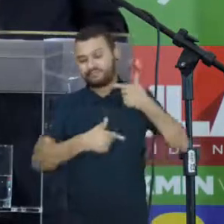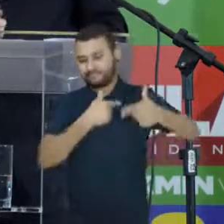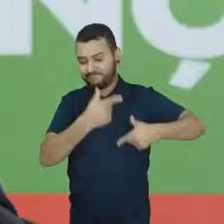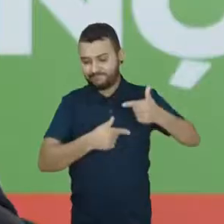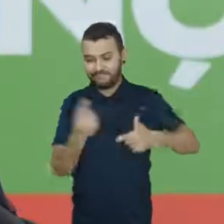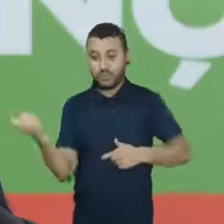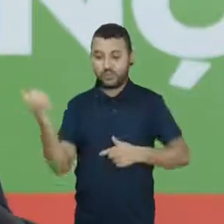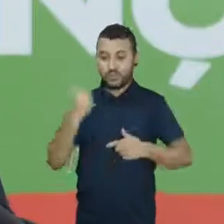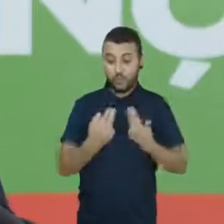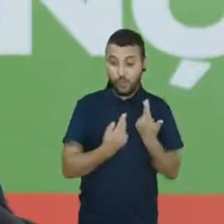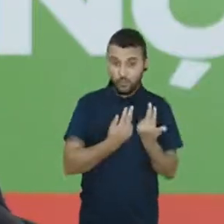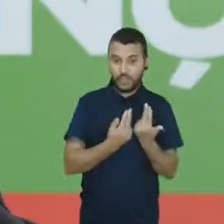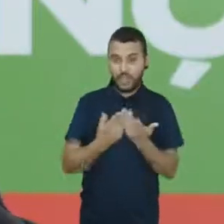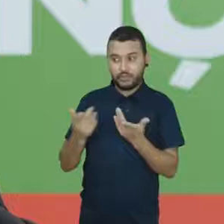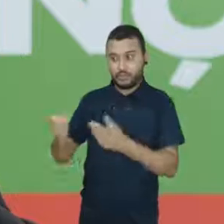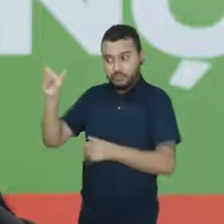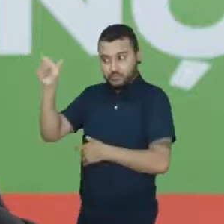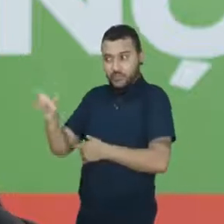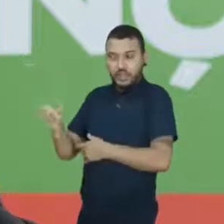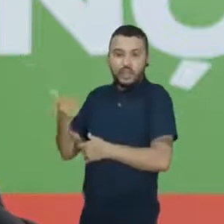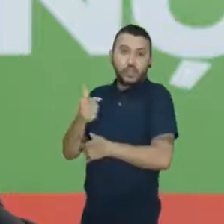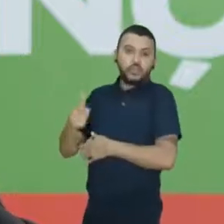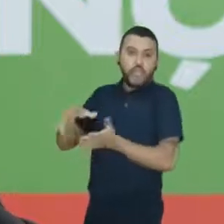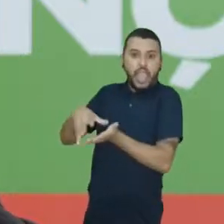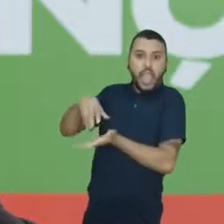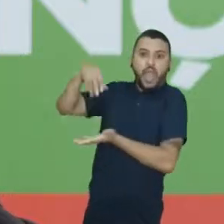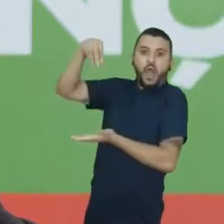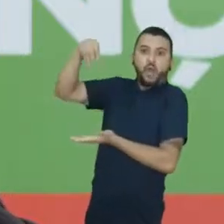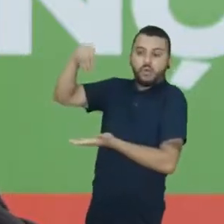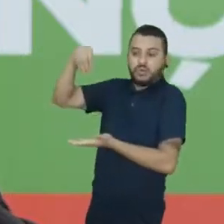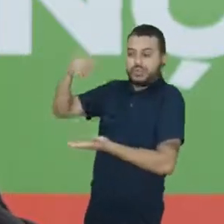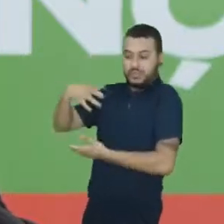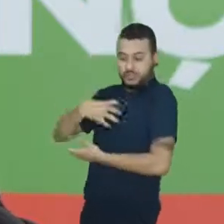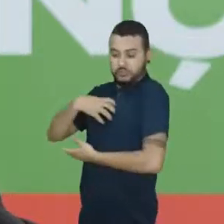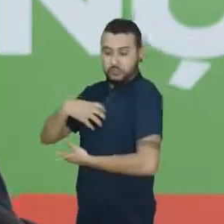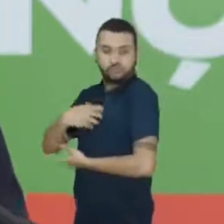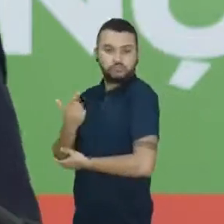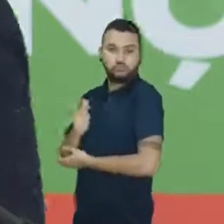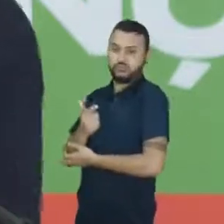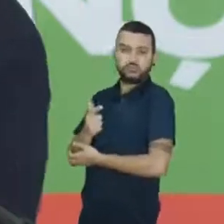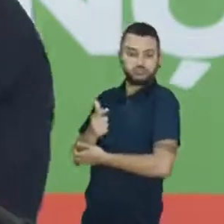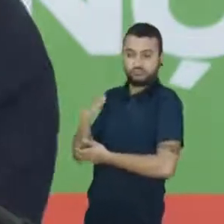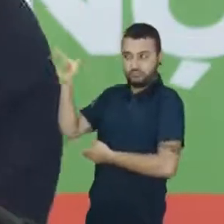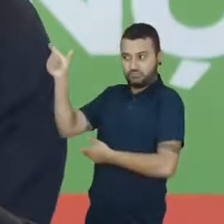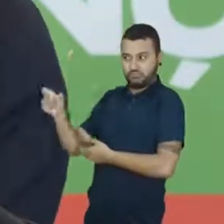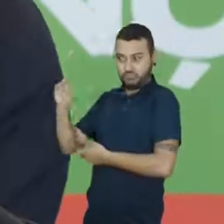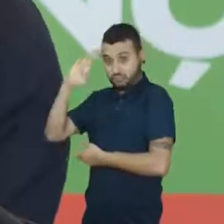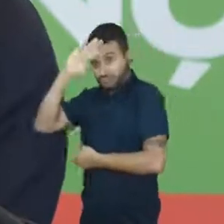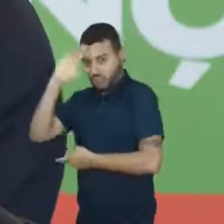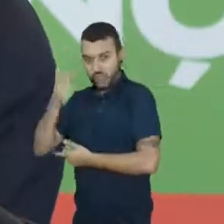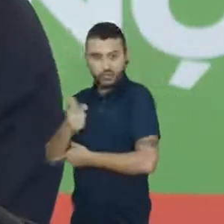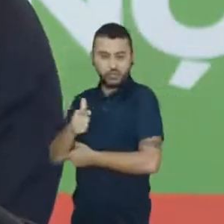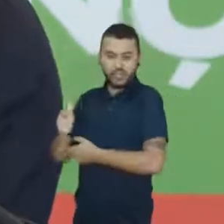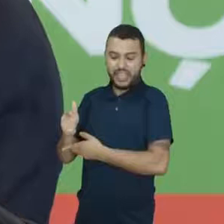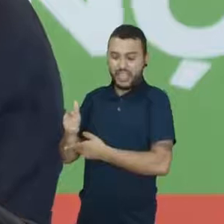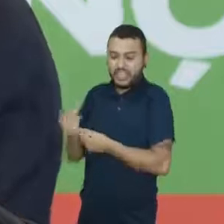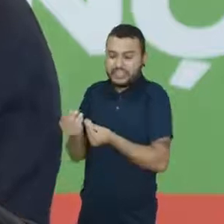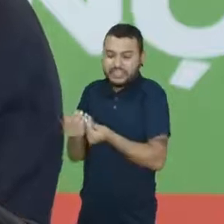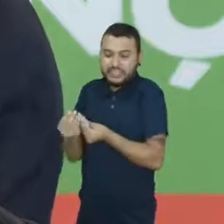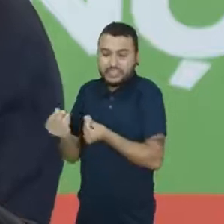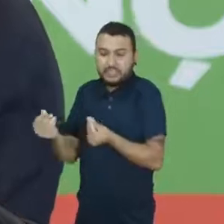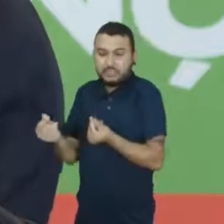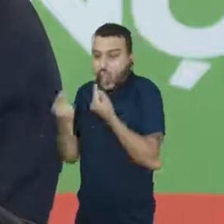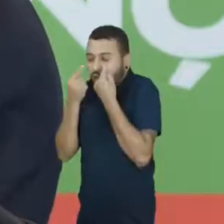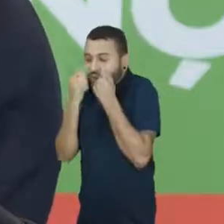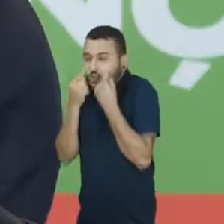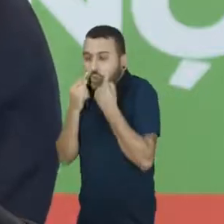diante de um homem sem alma, sem coração, de um homem que não teve a sensibilidade de derramar uma única